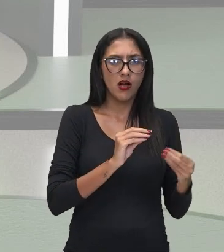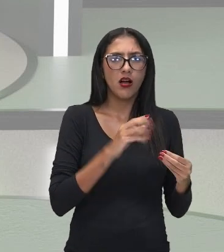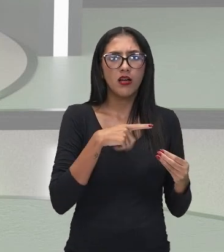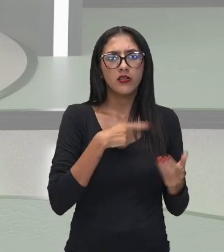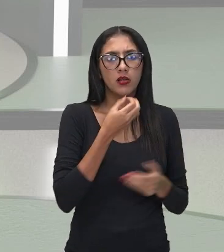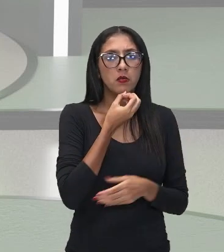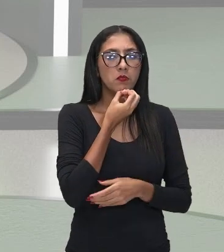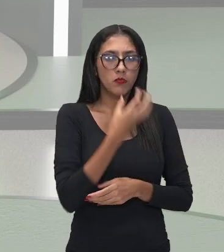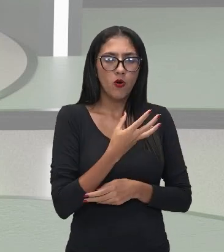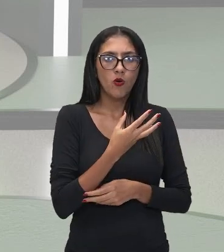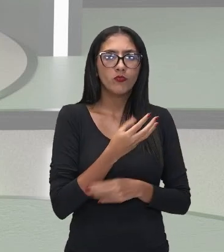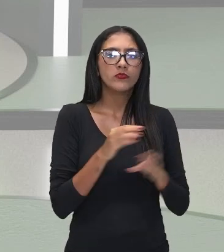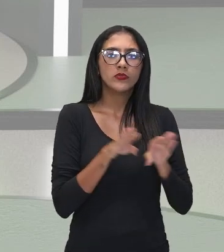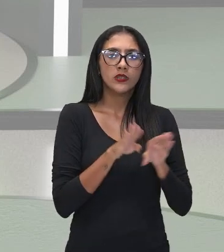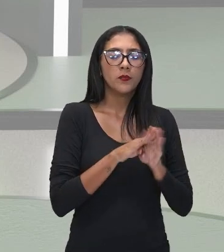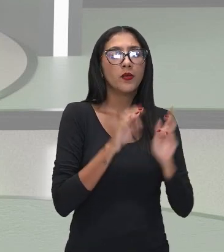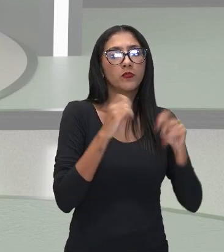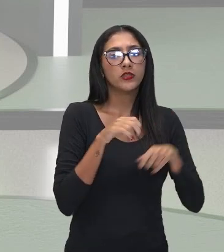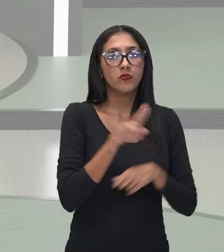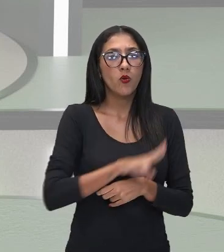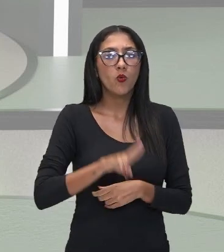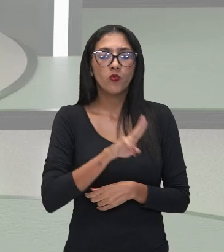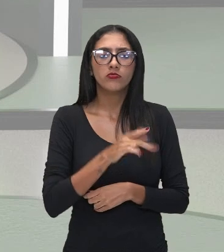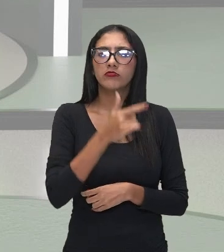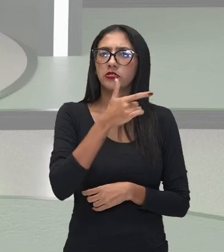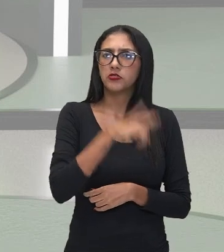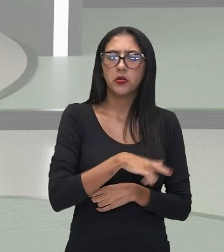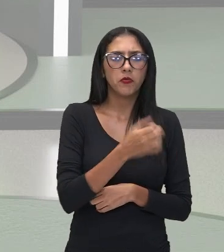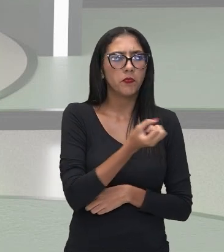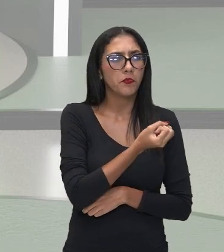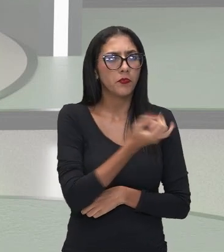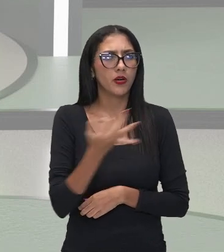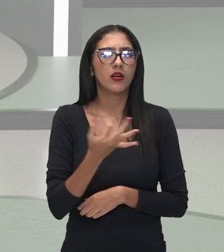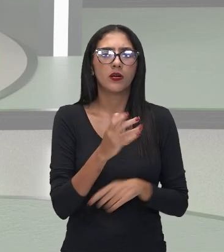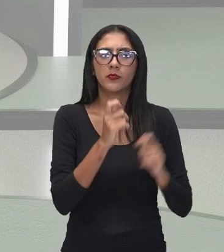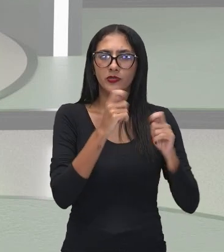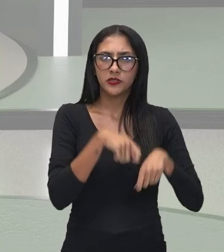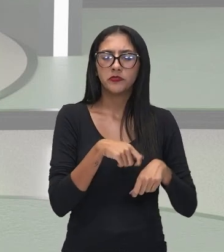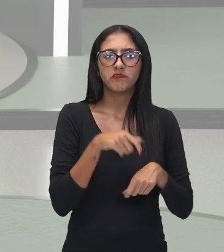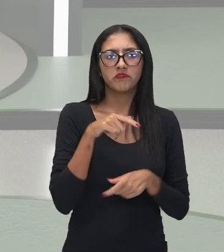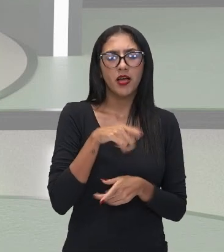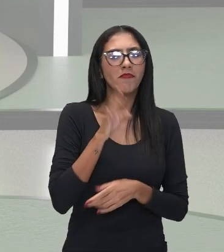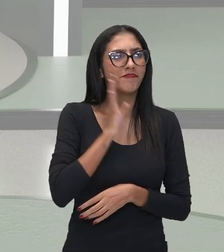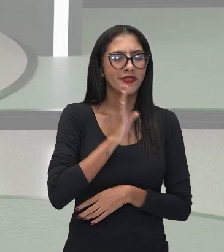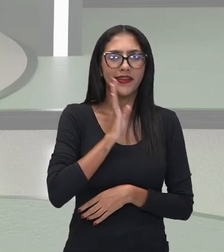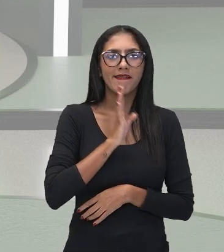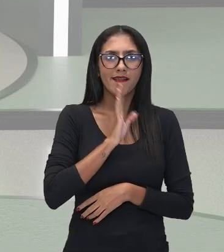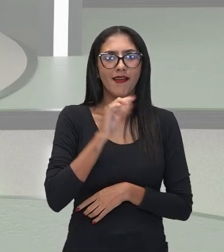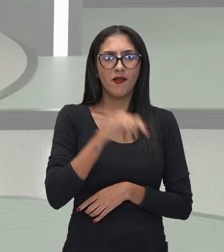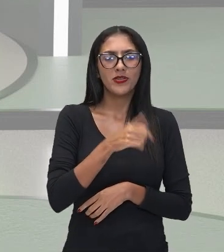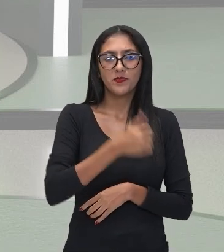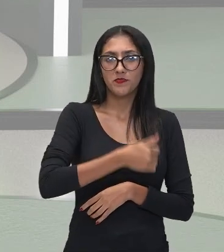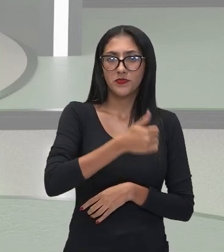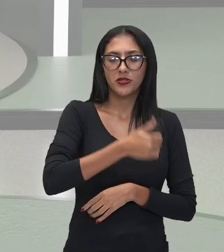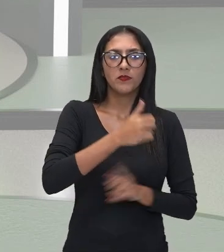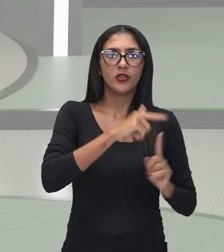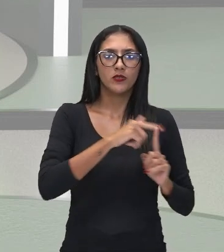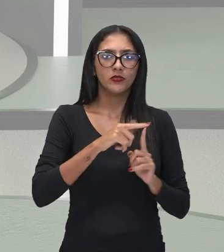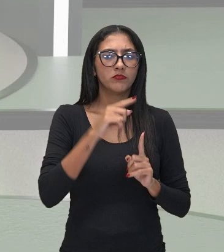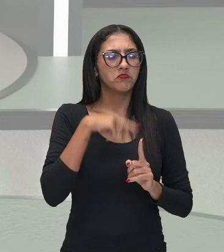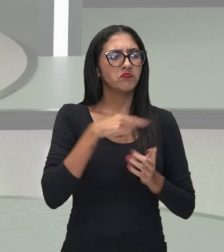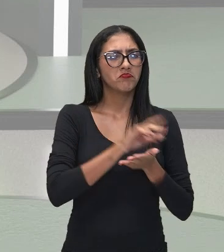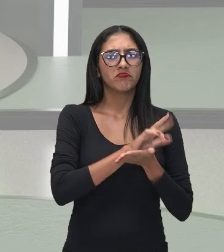sejam reciclados e reutilizados várias vezes. Isso é legal, né? Porque ele vai ter